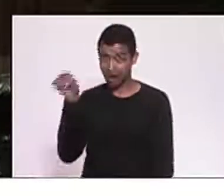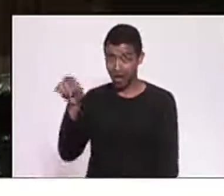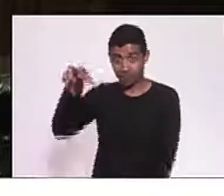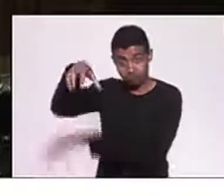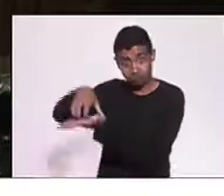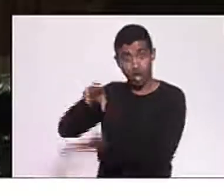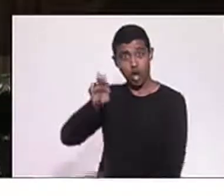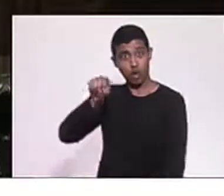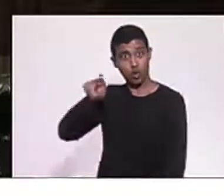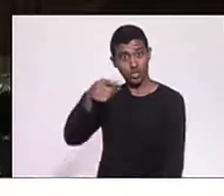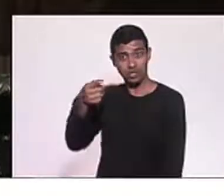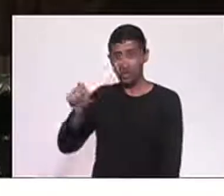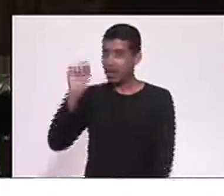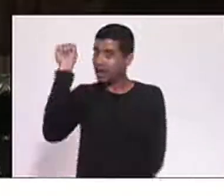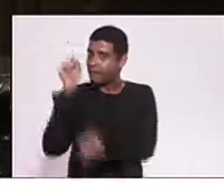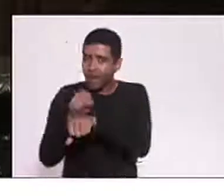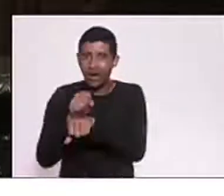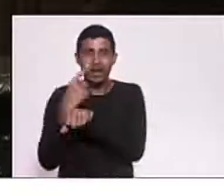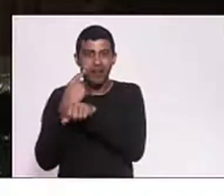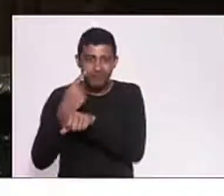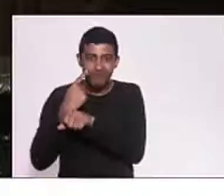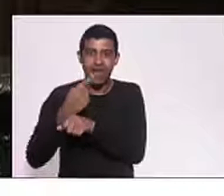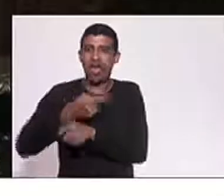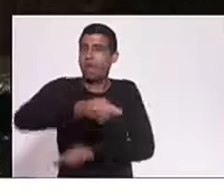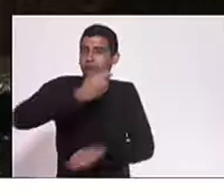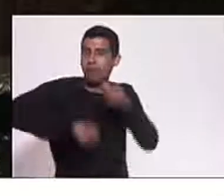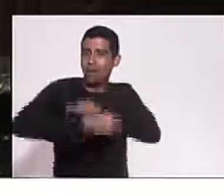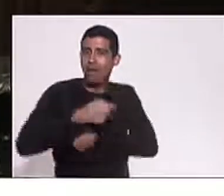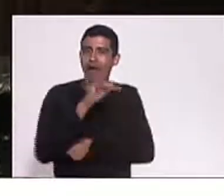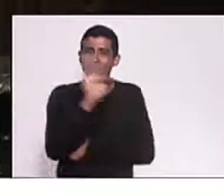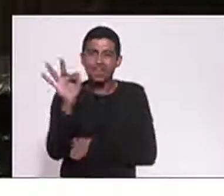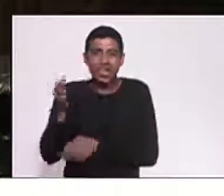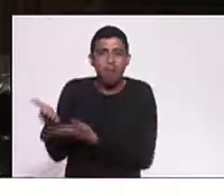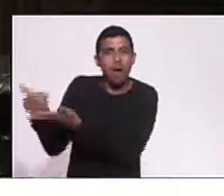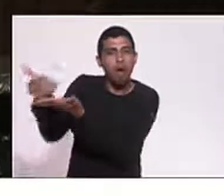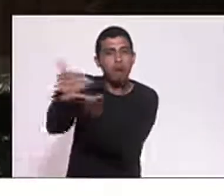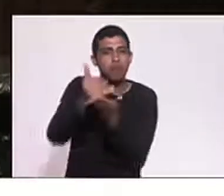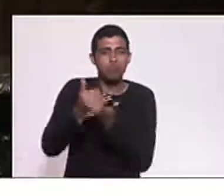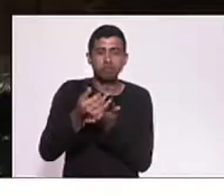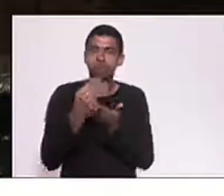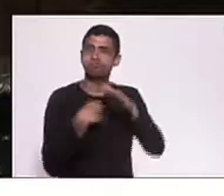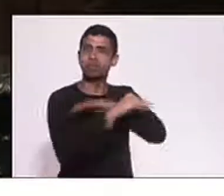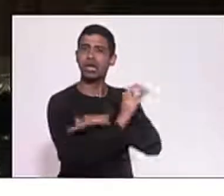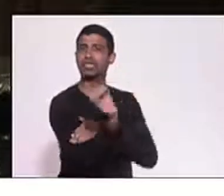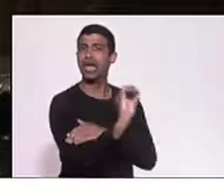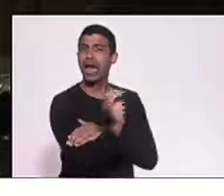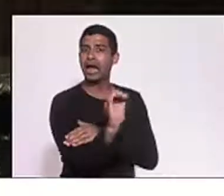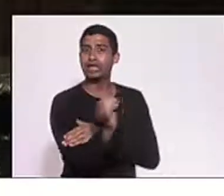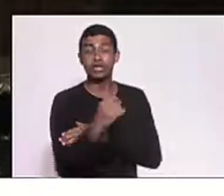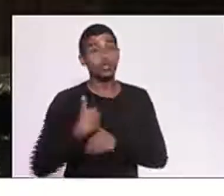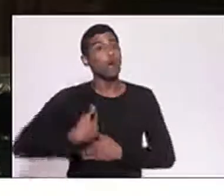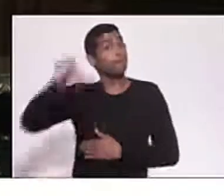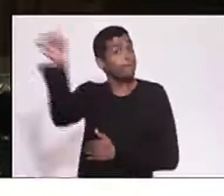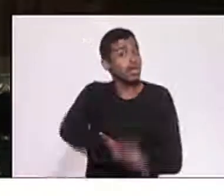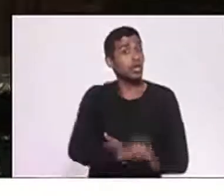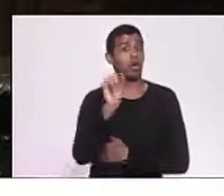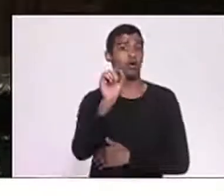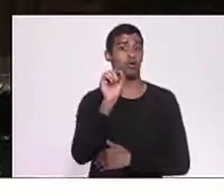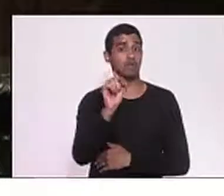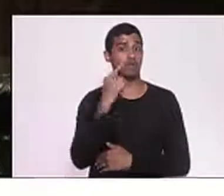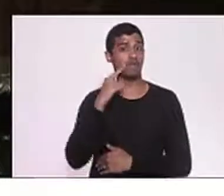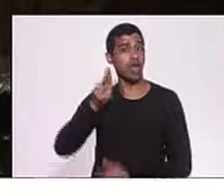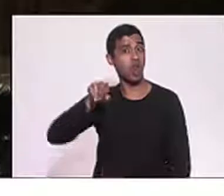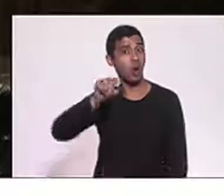a União para os repasses federais, e o mais grave ainda é que